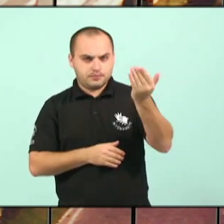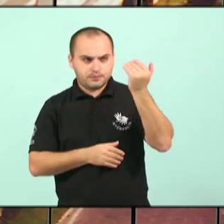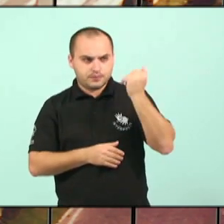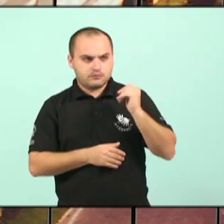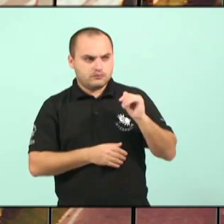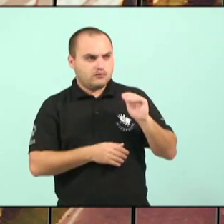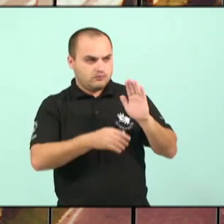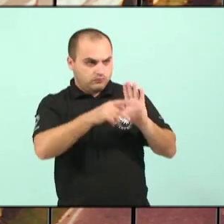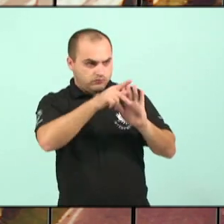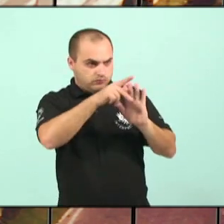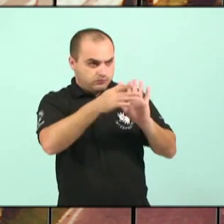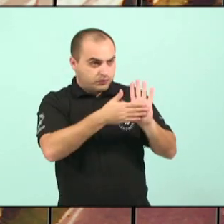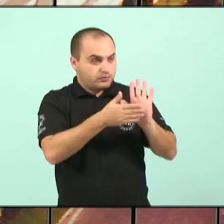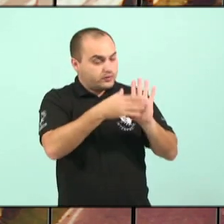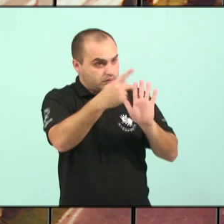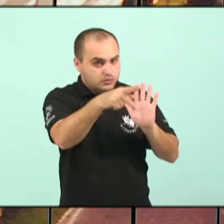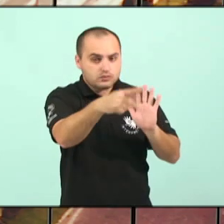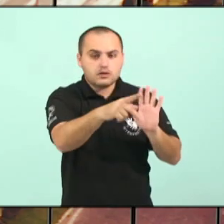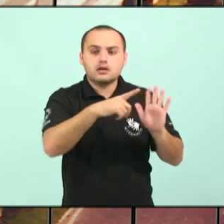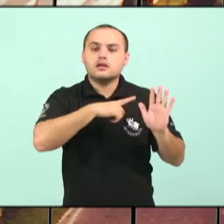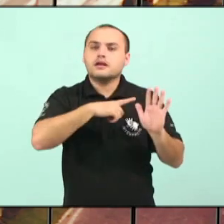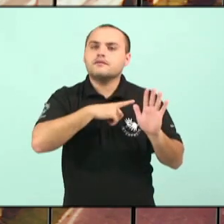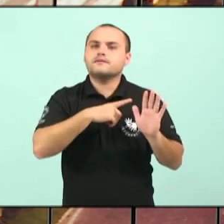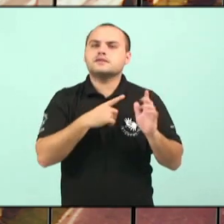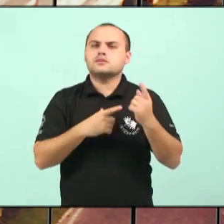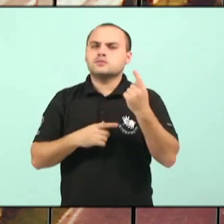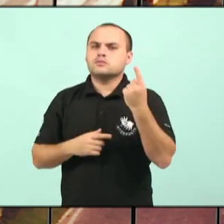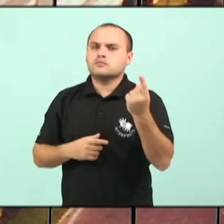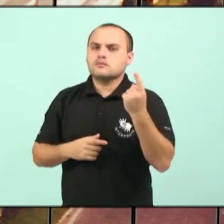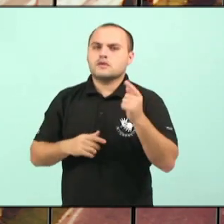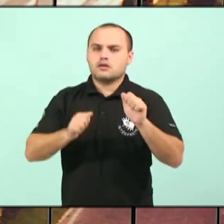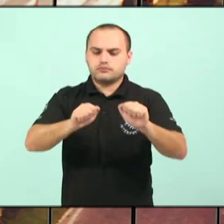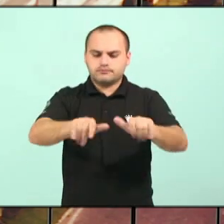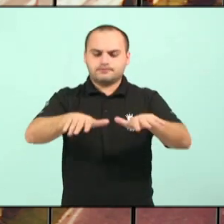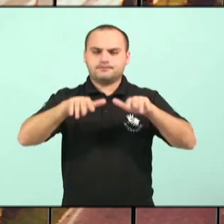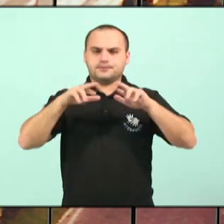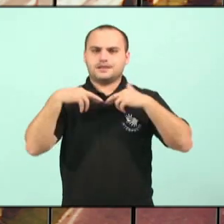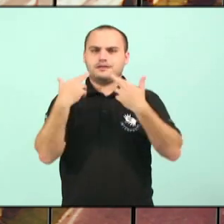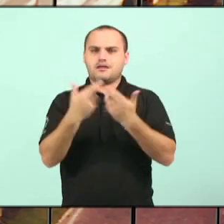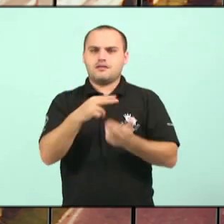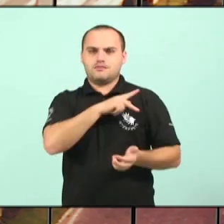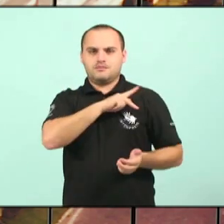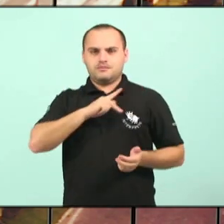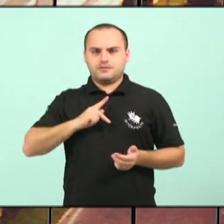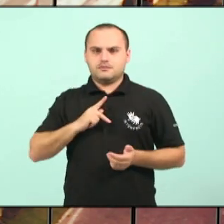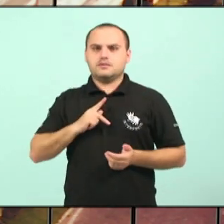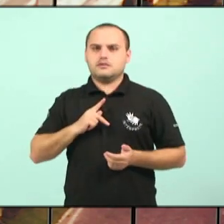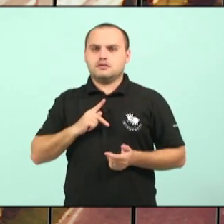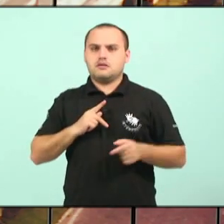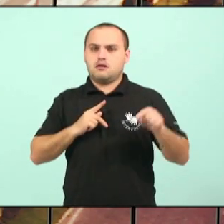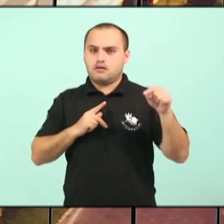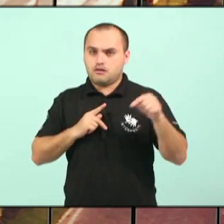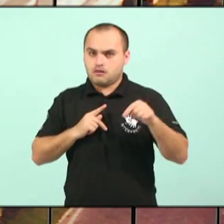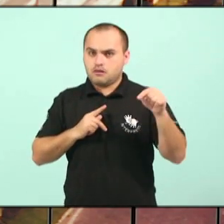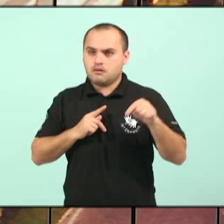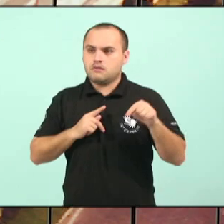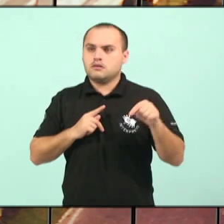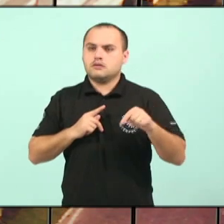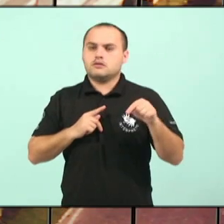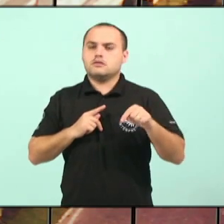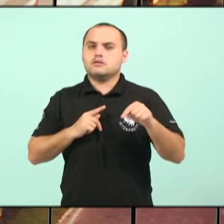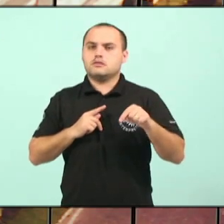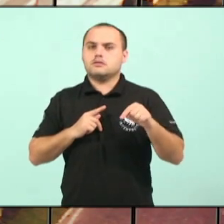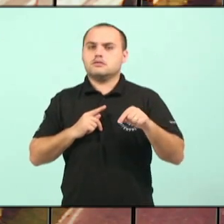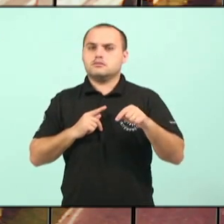proposta sua, aconteceu uma audiência pública, diga-se de passagem, com